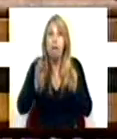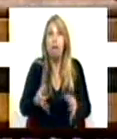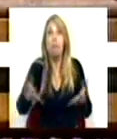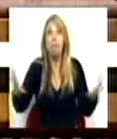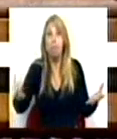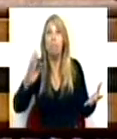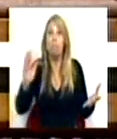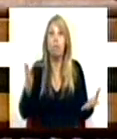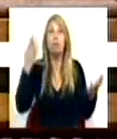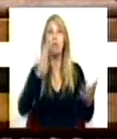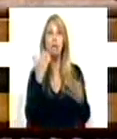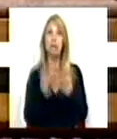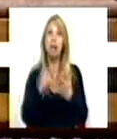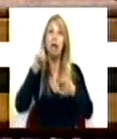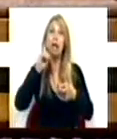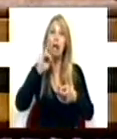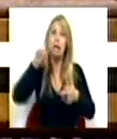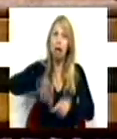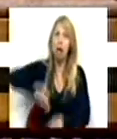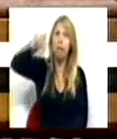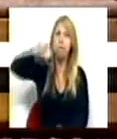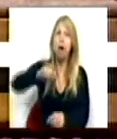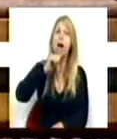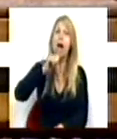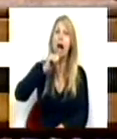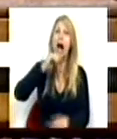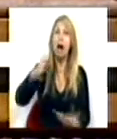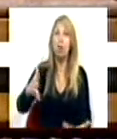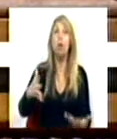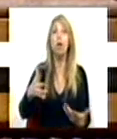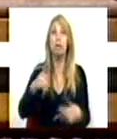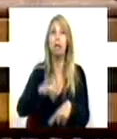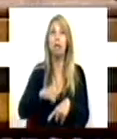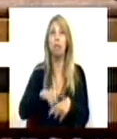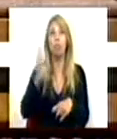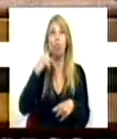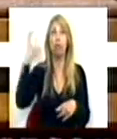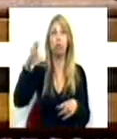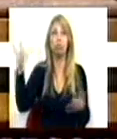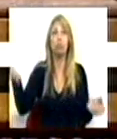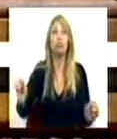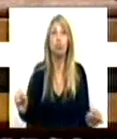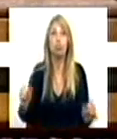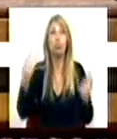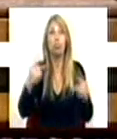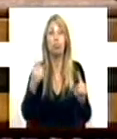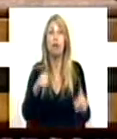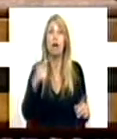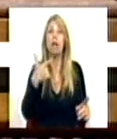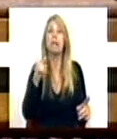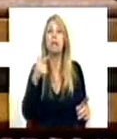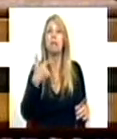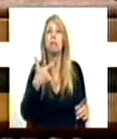em períodos mais curtos para aproximar as médias aos caudais efetivamente existentes no Tejo e